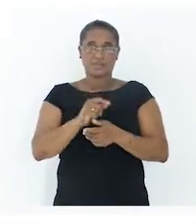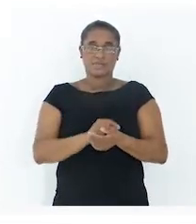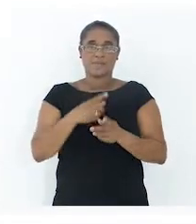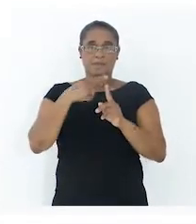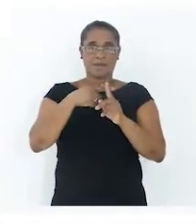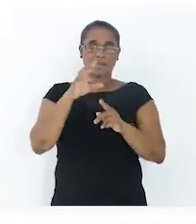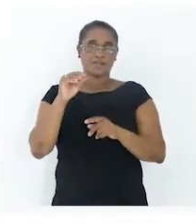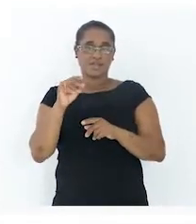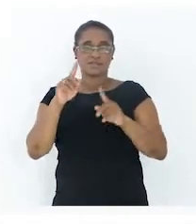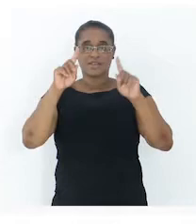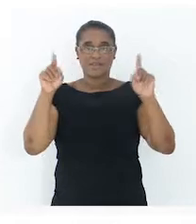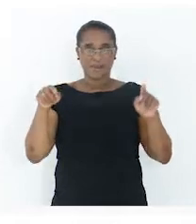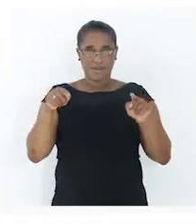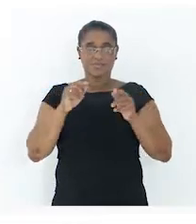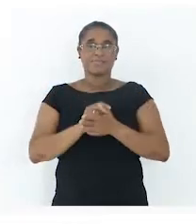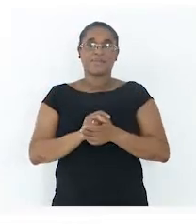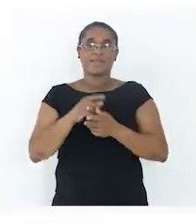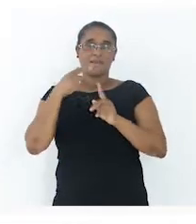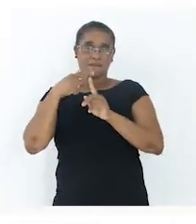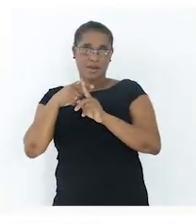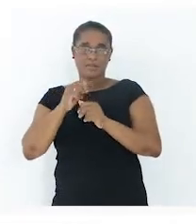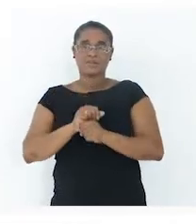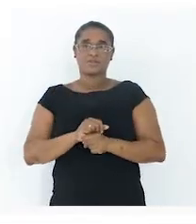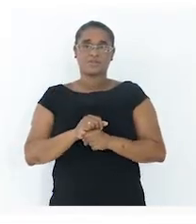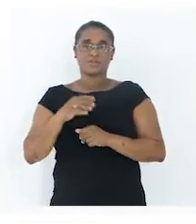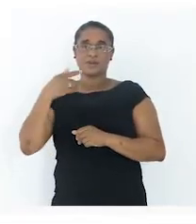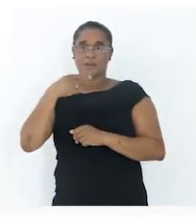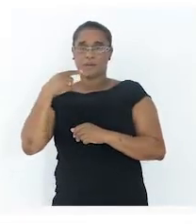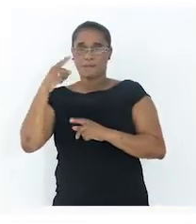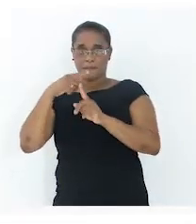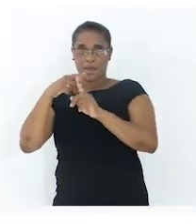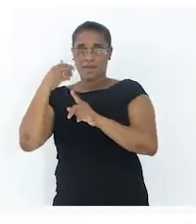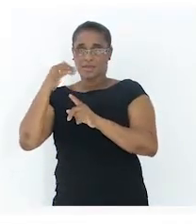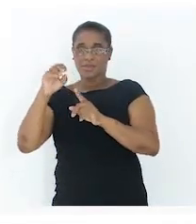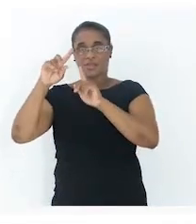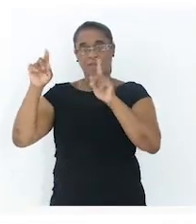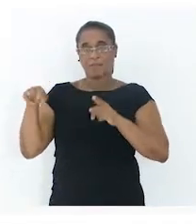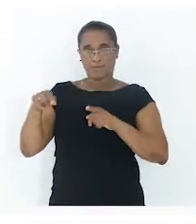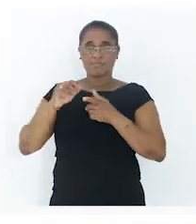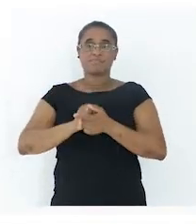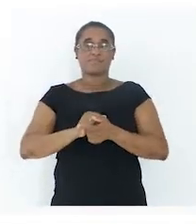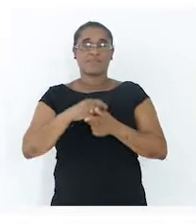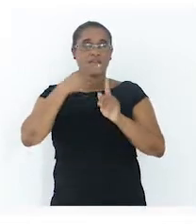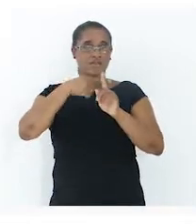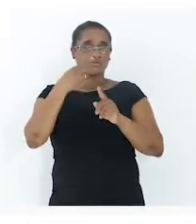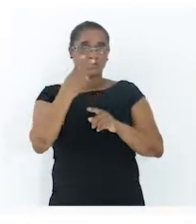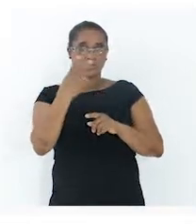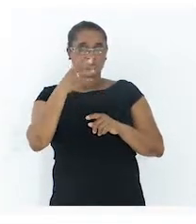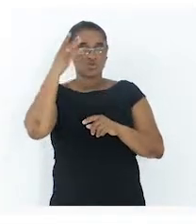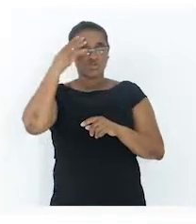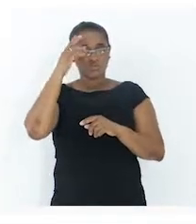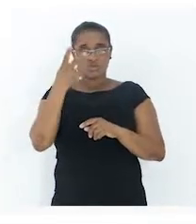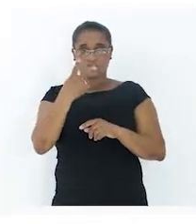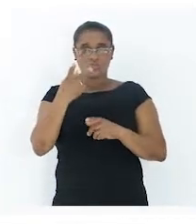mais 10, entre parênteses, mais 20. A soma desses dois números dá igual